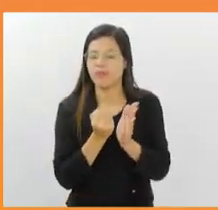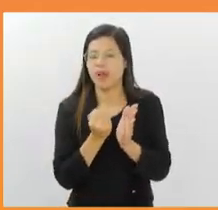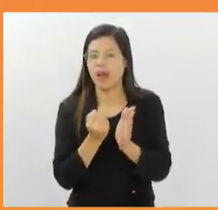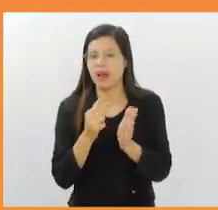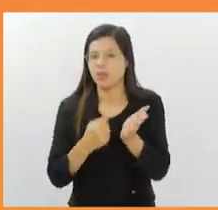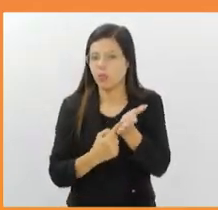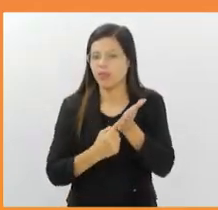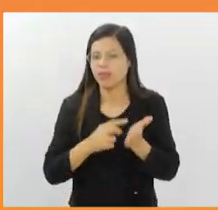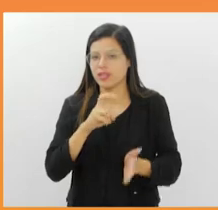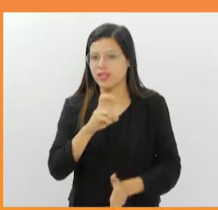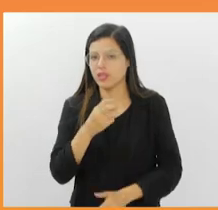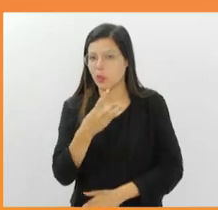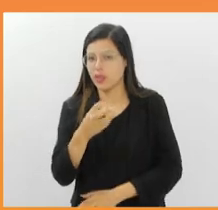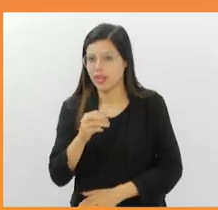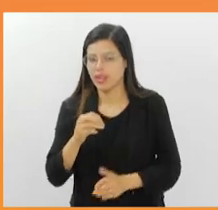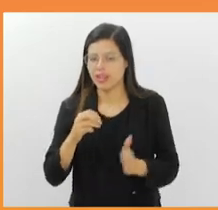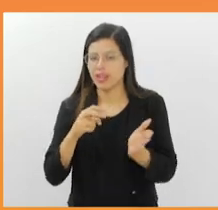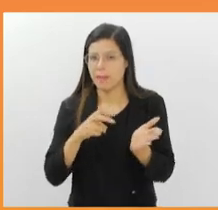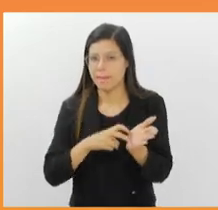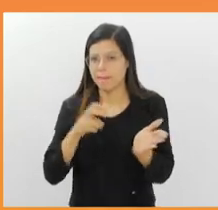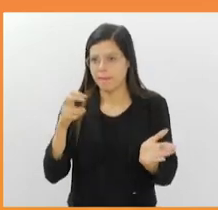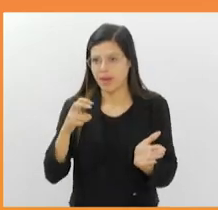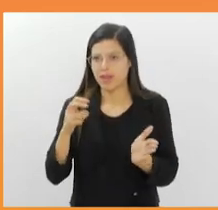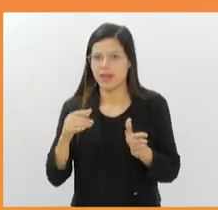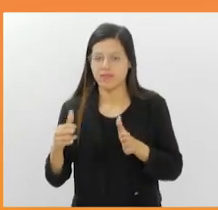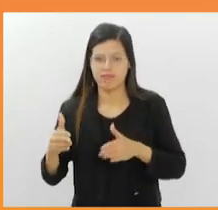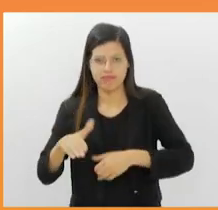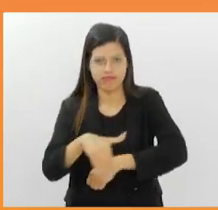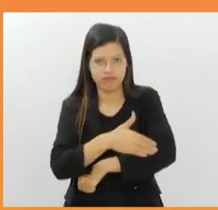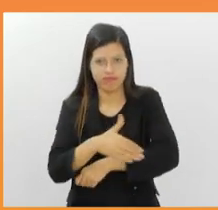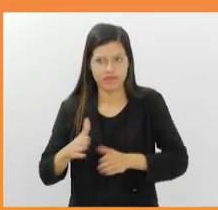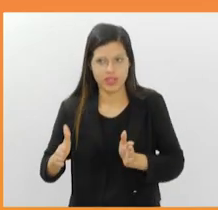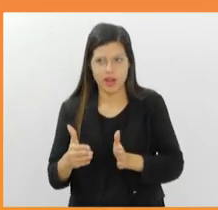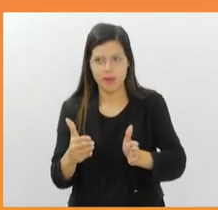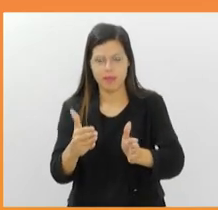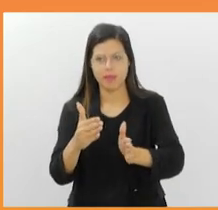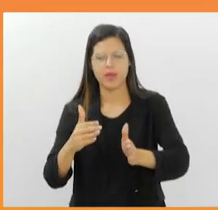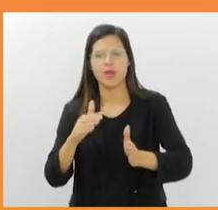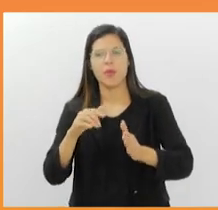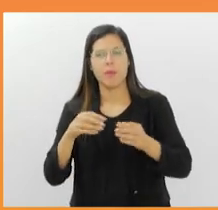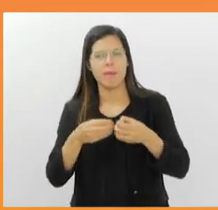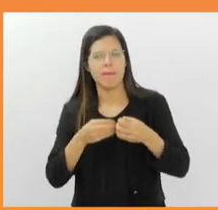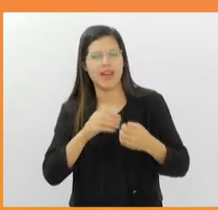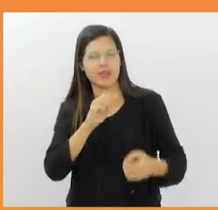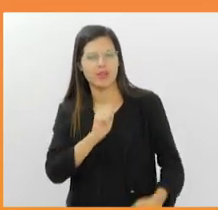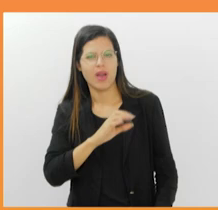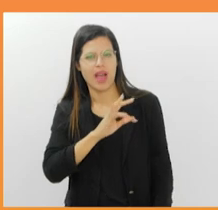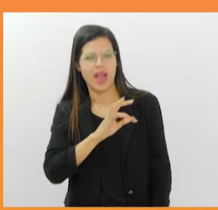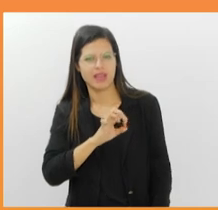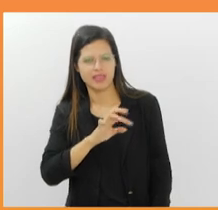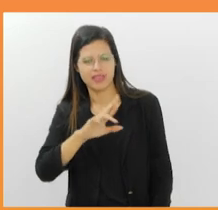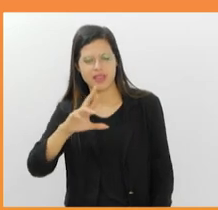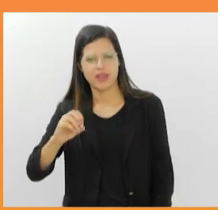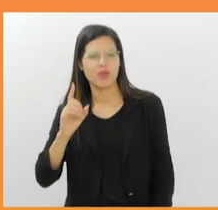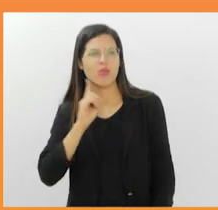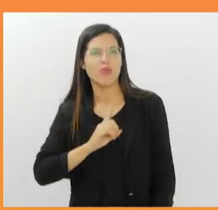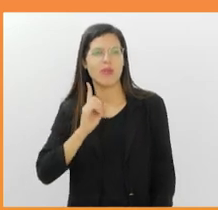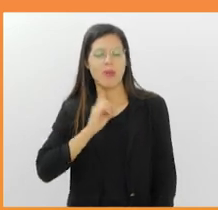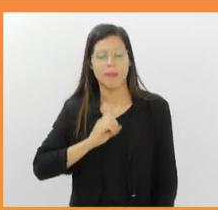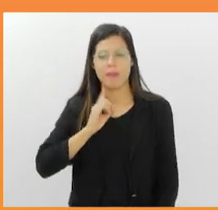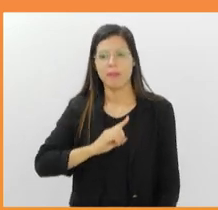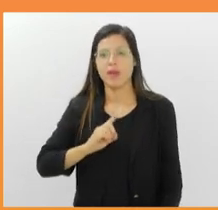O percurso levará os corredores pela belíssima vista do Aterro do Flamengo, com chegada na Praça